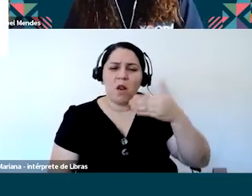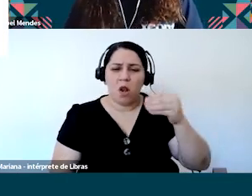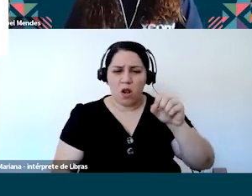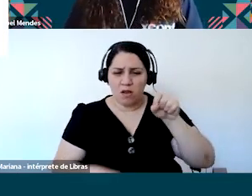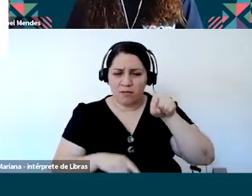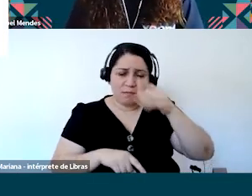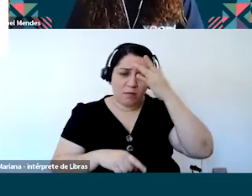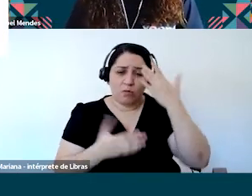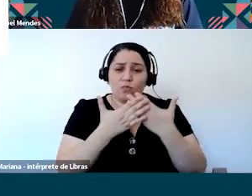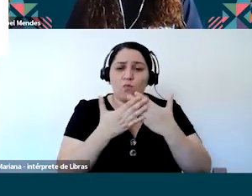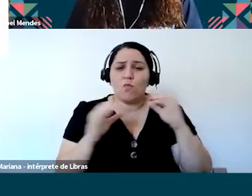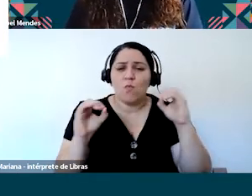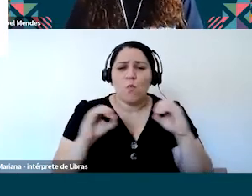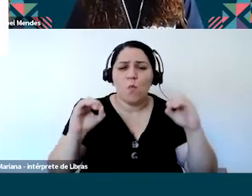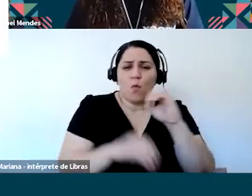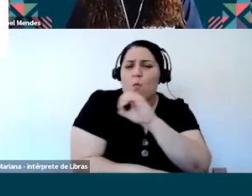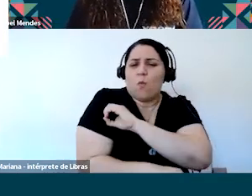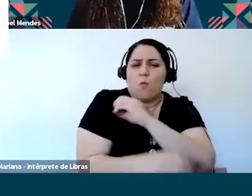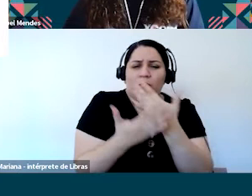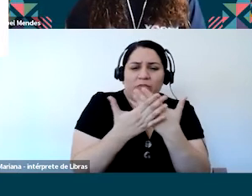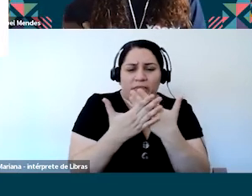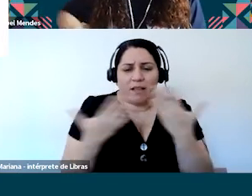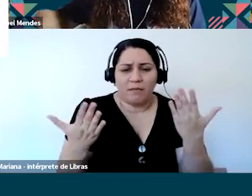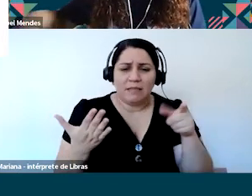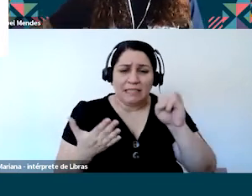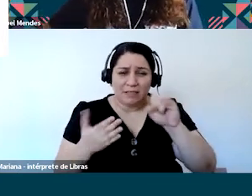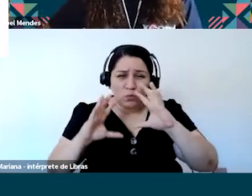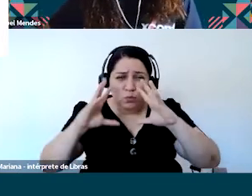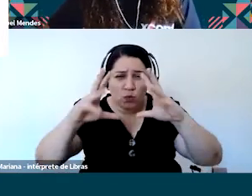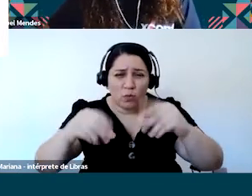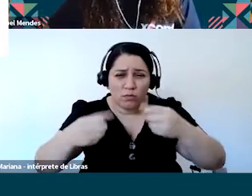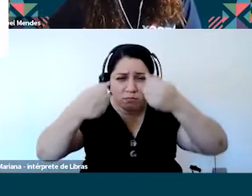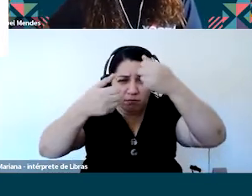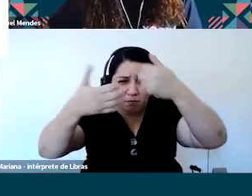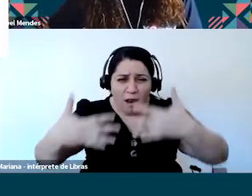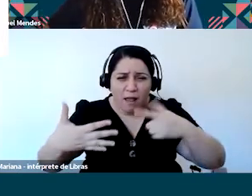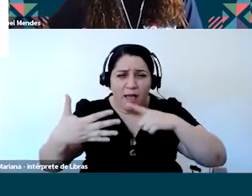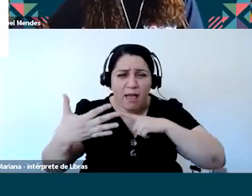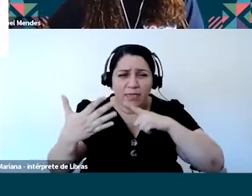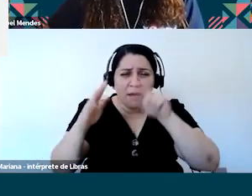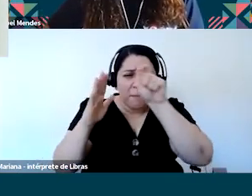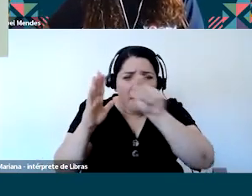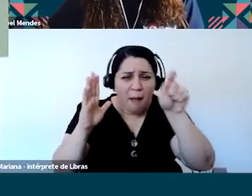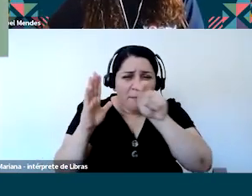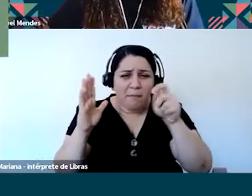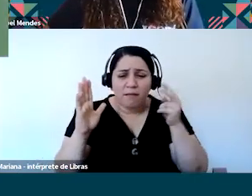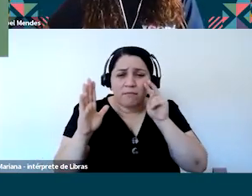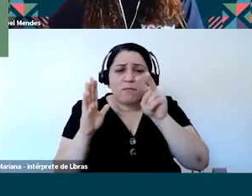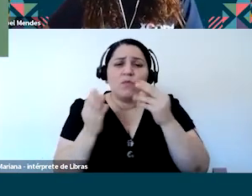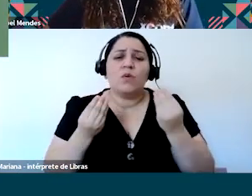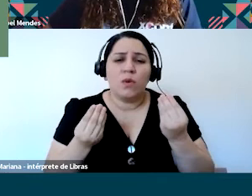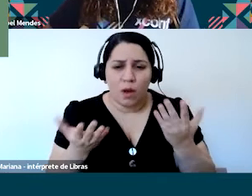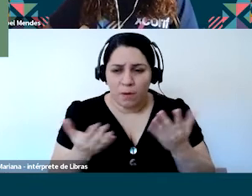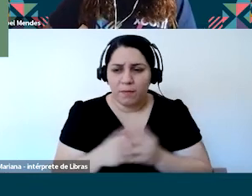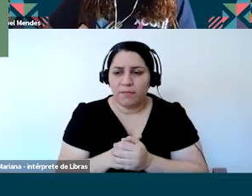analfabetos. Como que essas pessoas vão receber a informação se essa informação está apenas em texto? Nós também